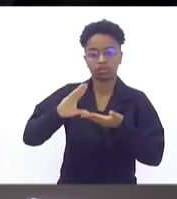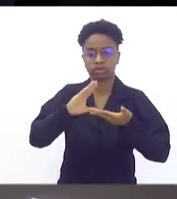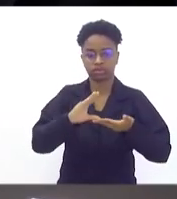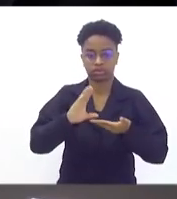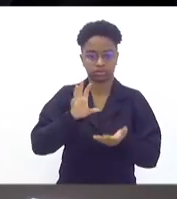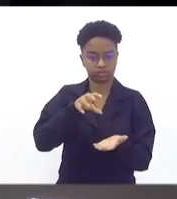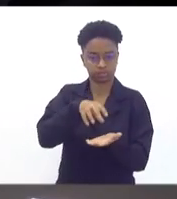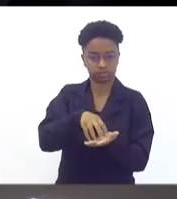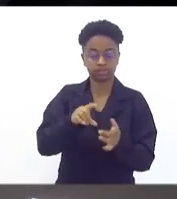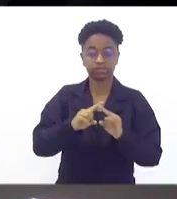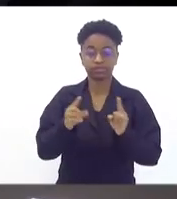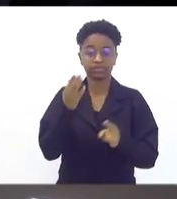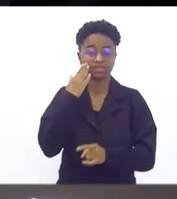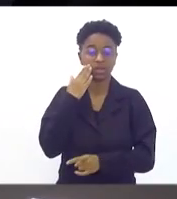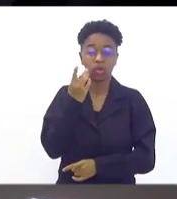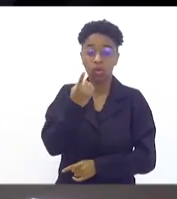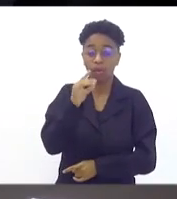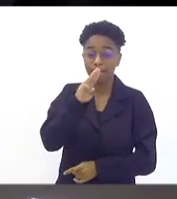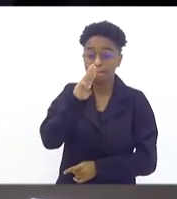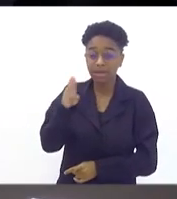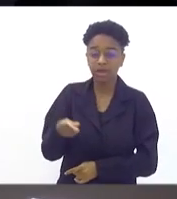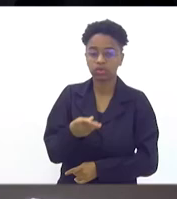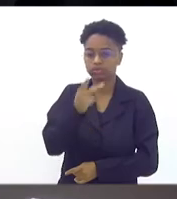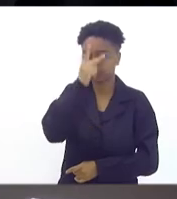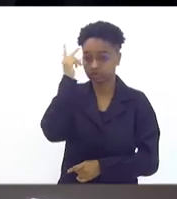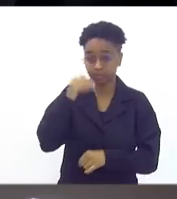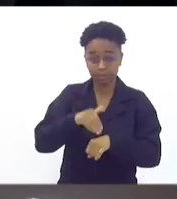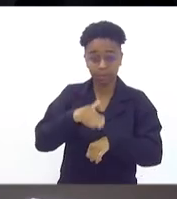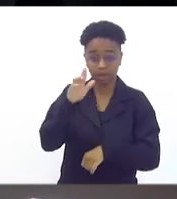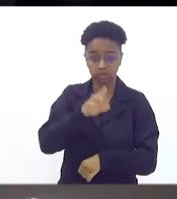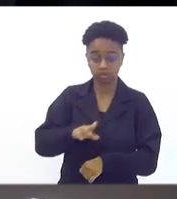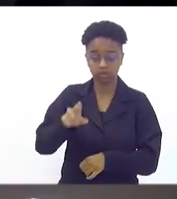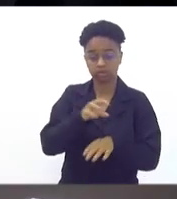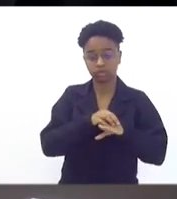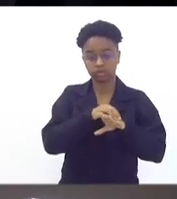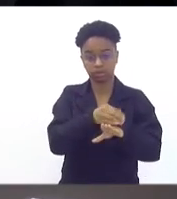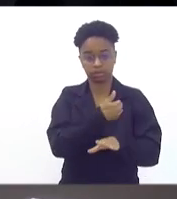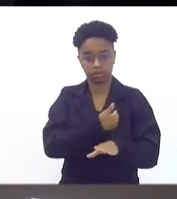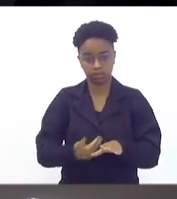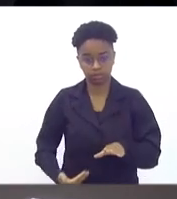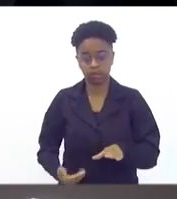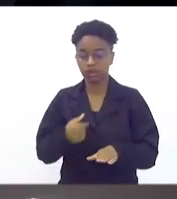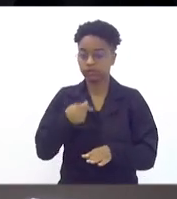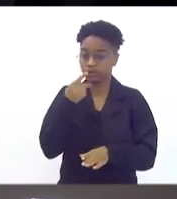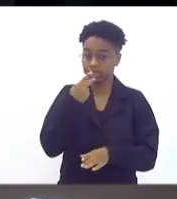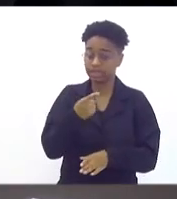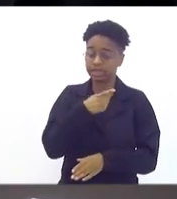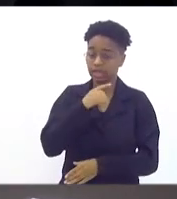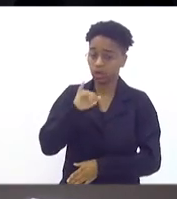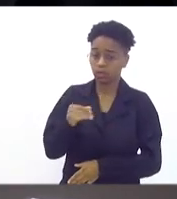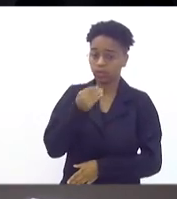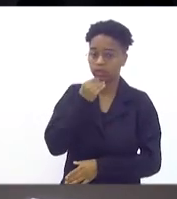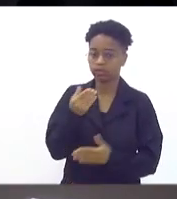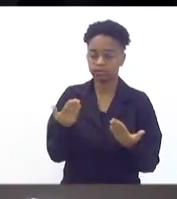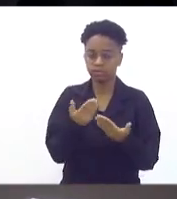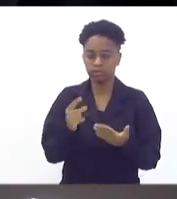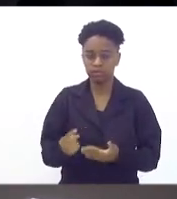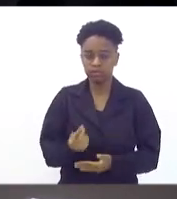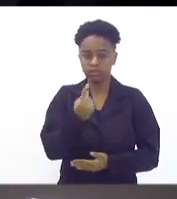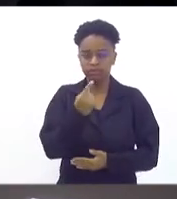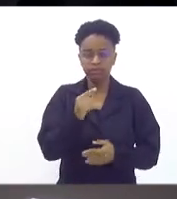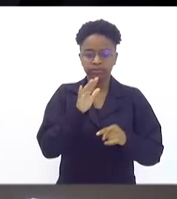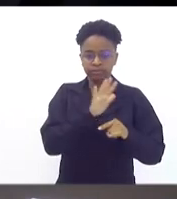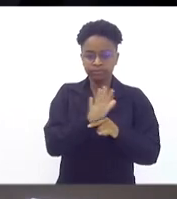cerca de 1 milhão de pessoas utilizam nosso transporte público eu falei eu tenho uma oportunidade única de